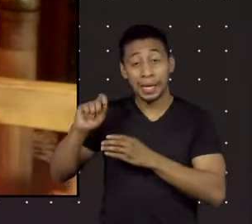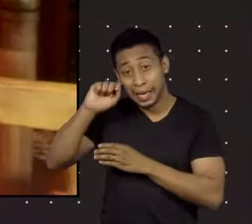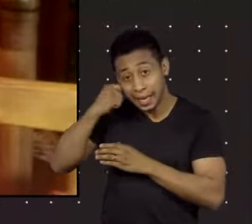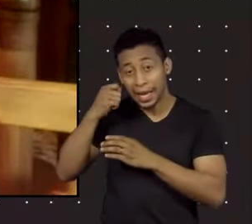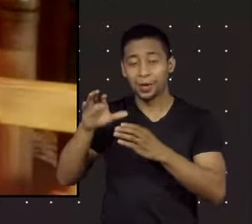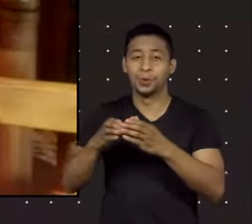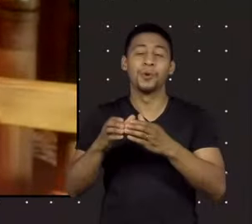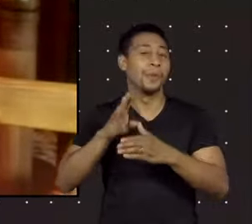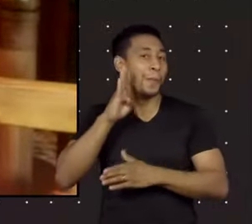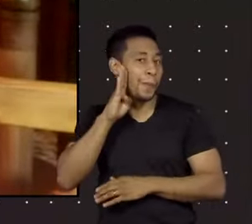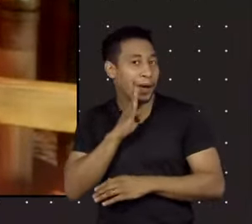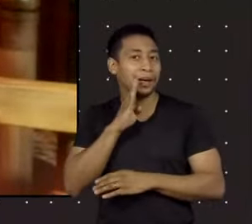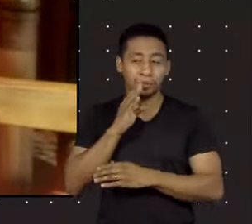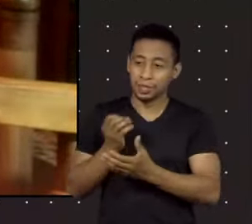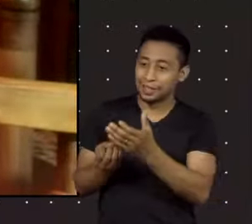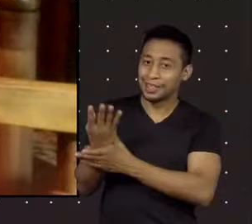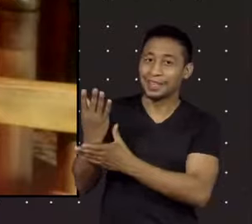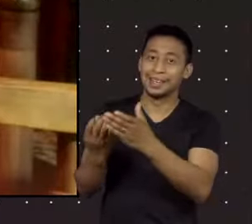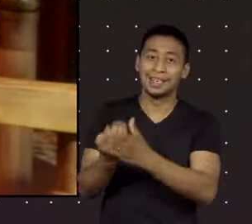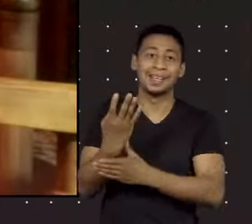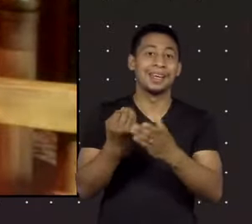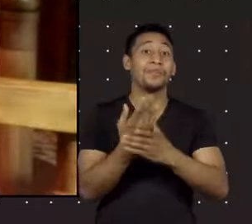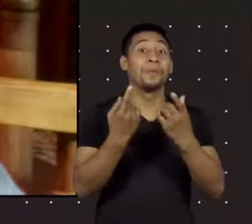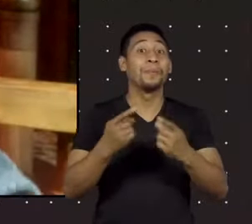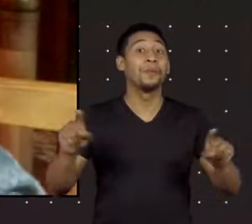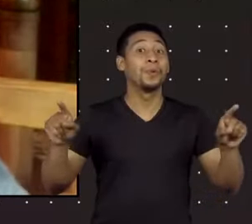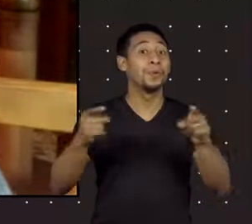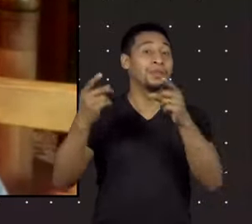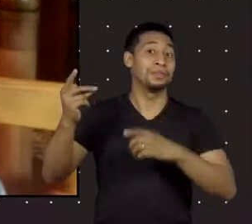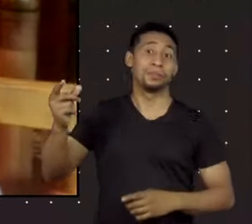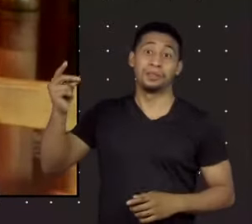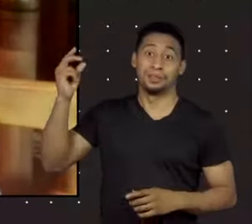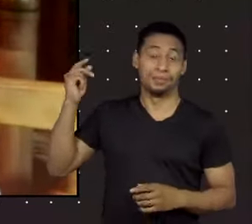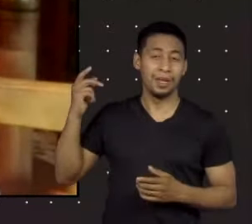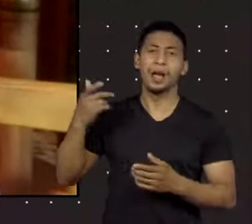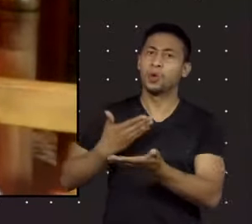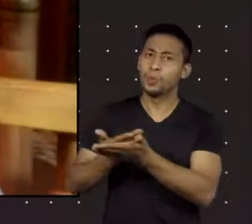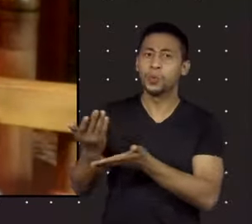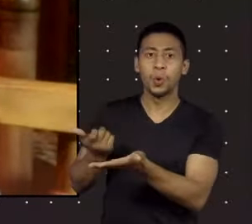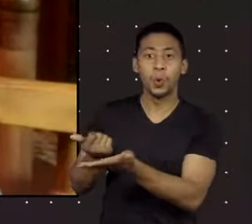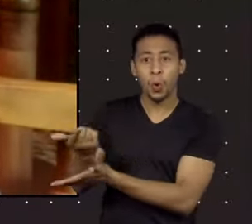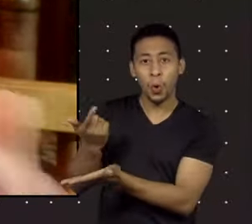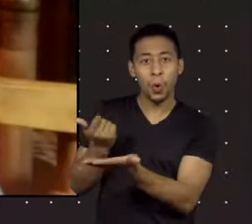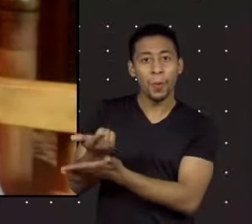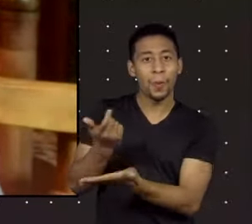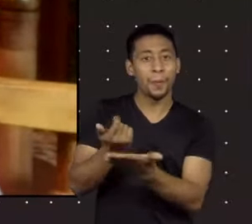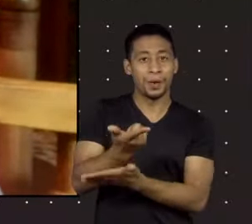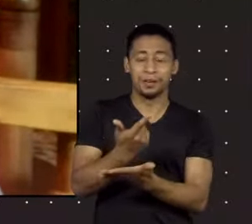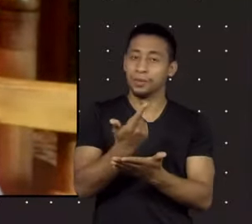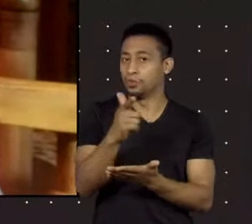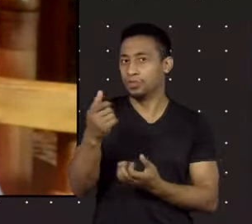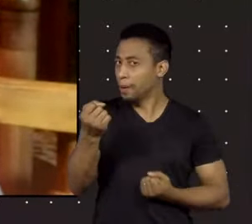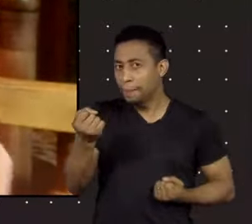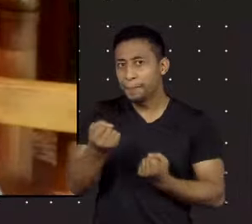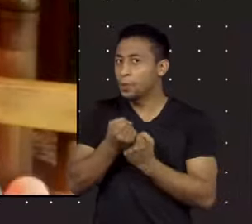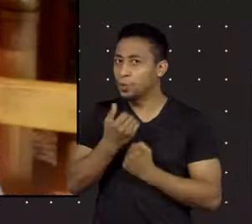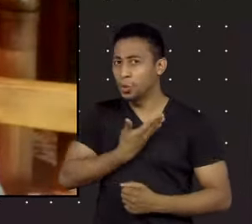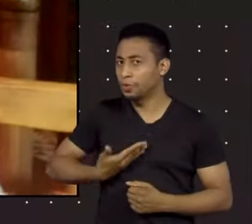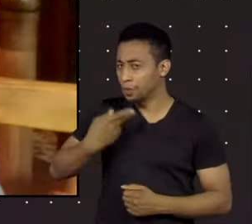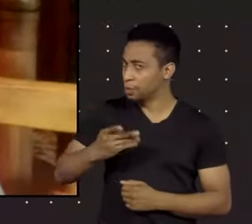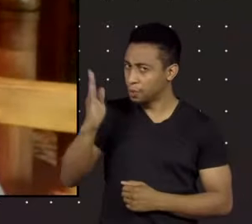eram os chamados produtores de música daquela época. E descobriu, então, e comprava do próprio bolso, que não teve nenhum apoio do governo brasileiro,